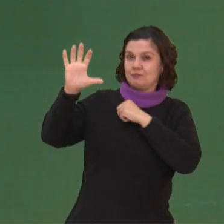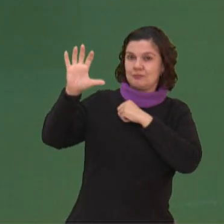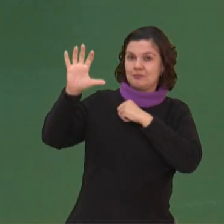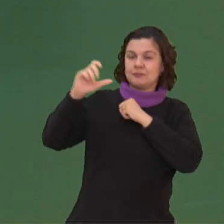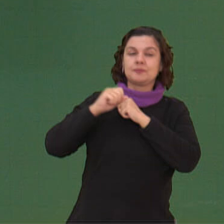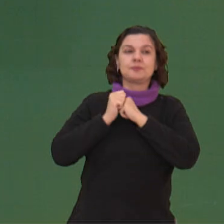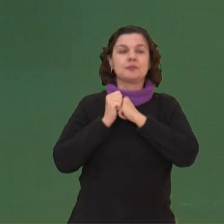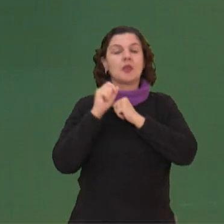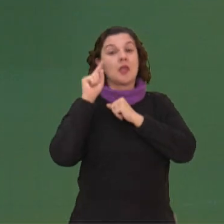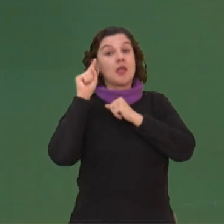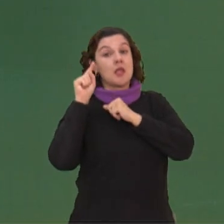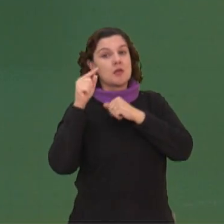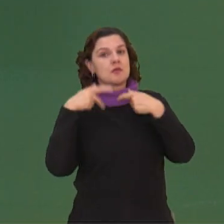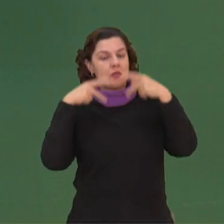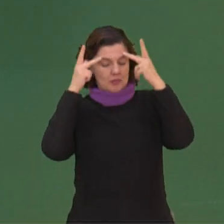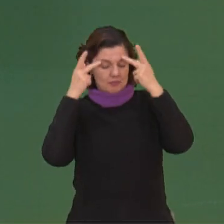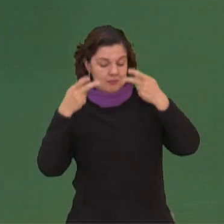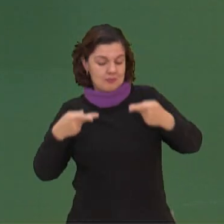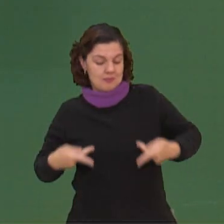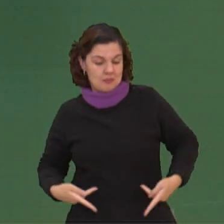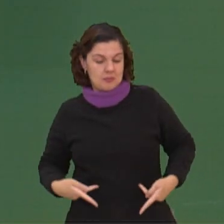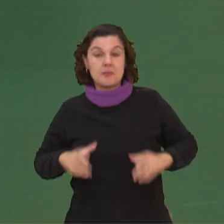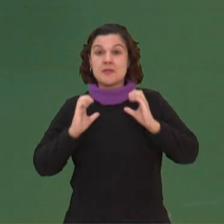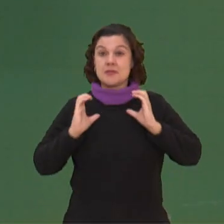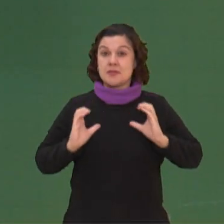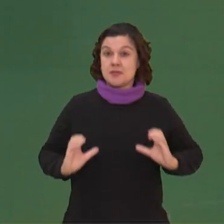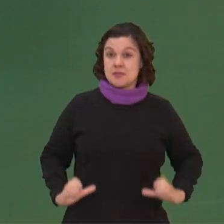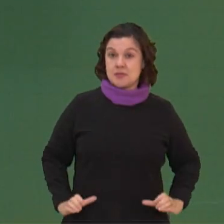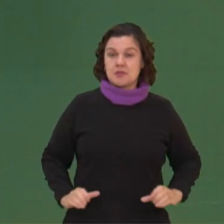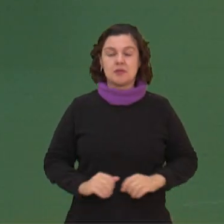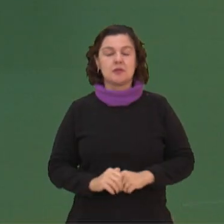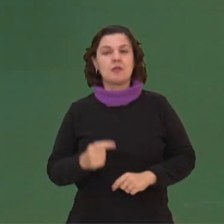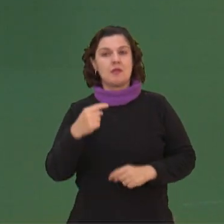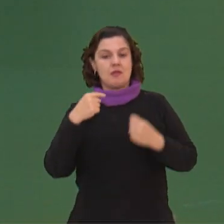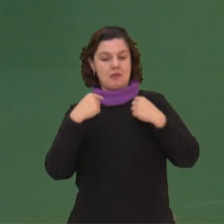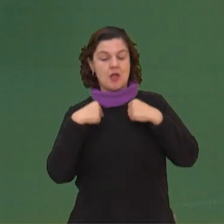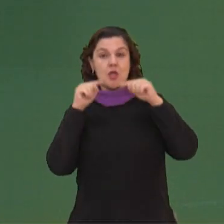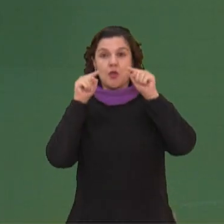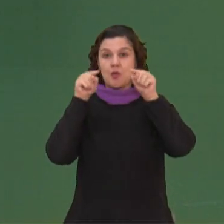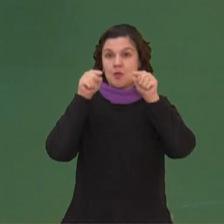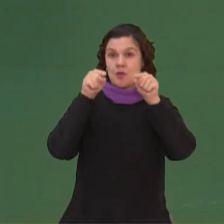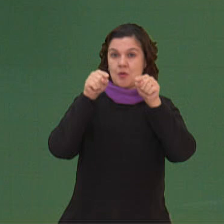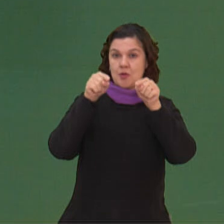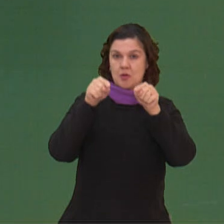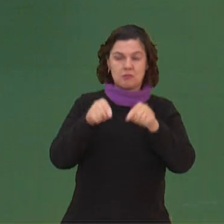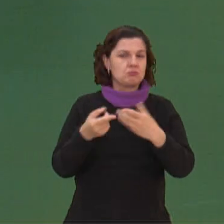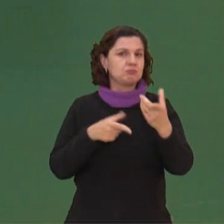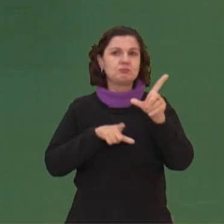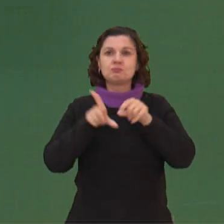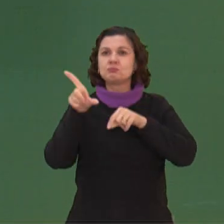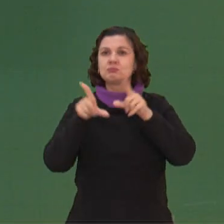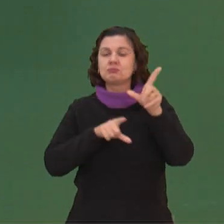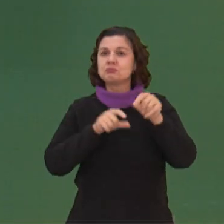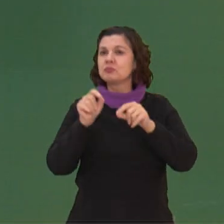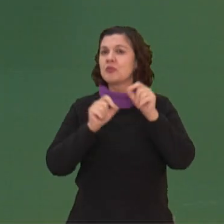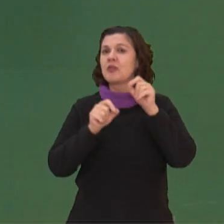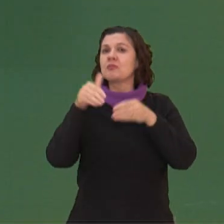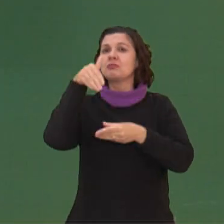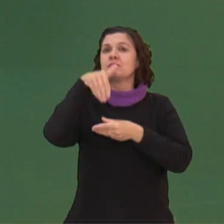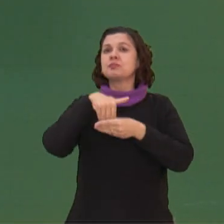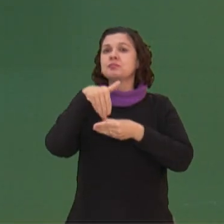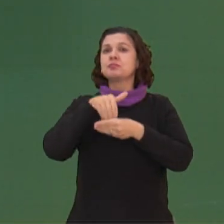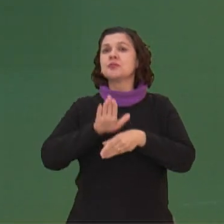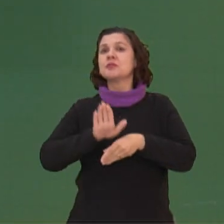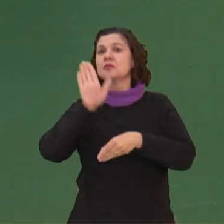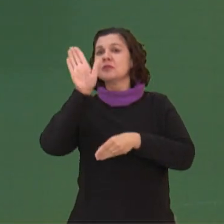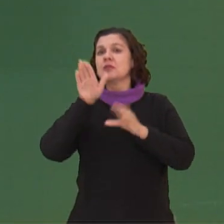E aqui é uma questão de cidadania que também envolve você e eu, na hora que vamos até escolher os nossos governantes. O que nós